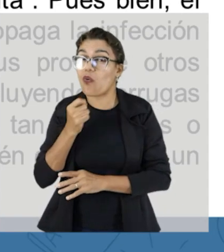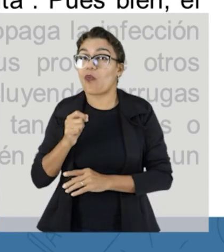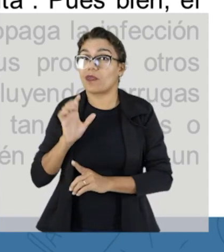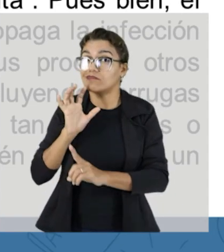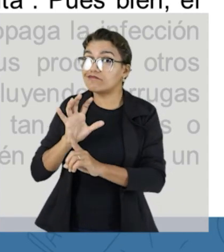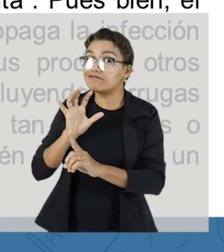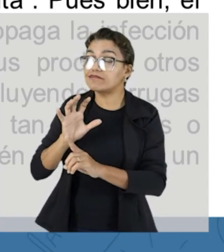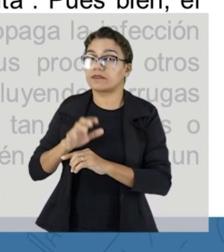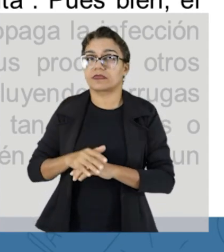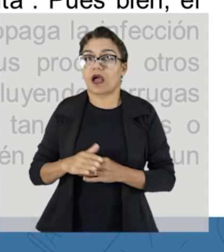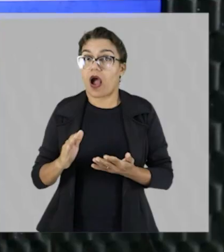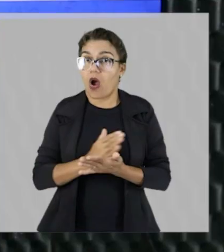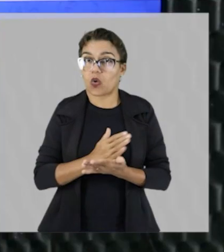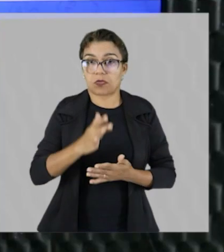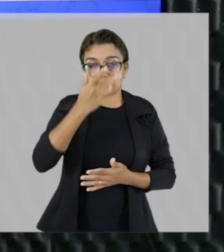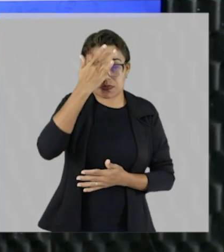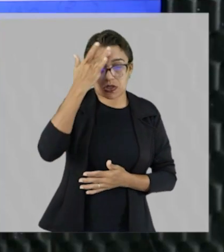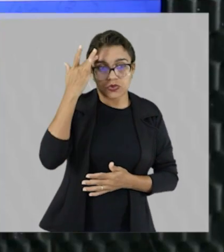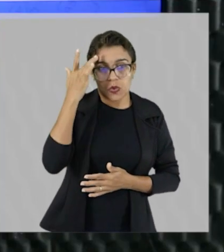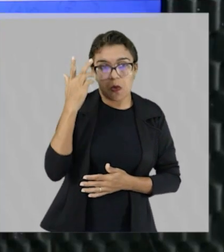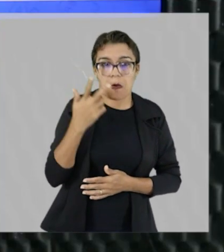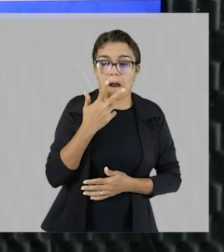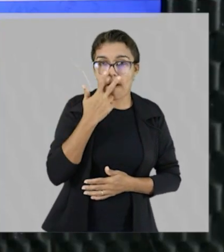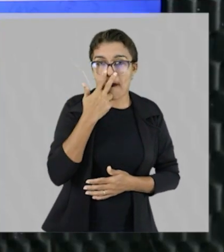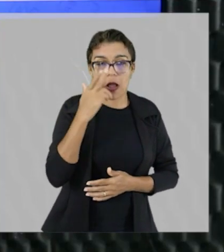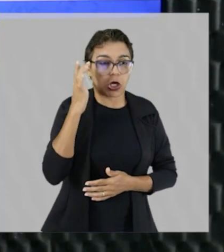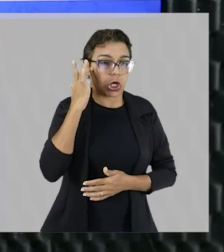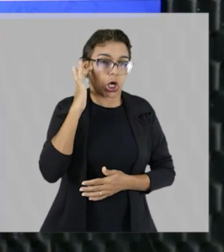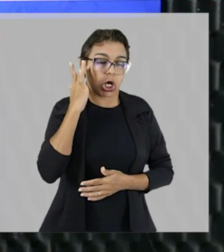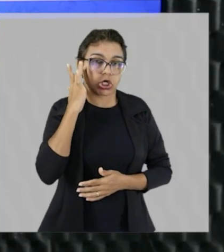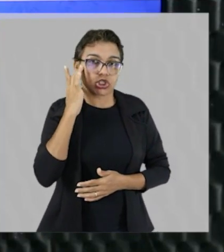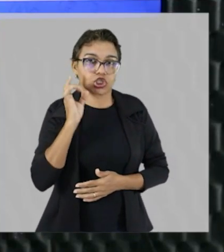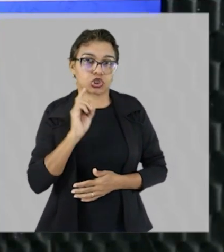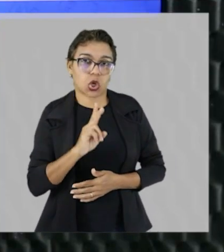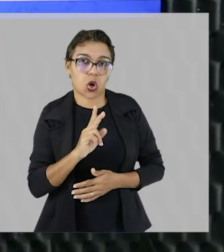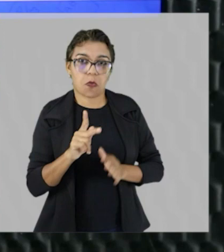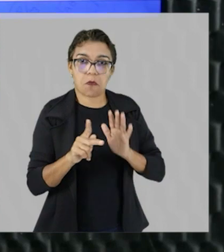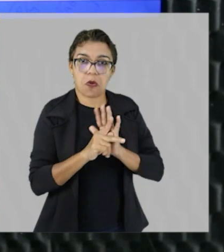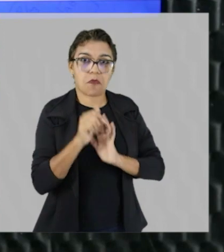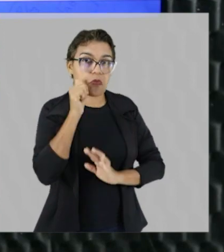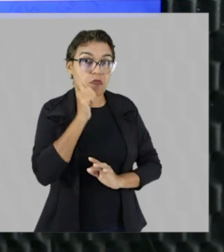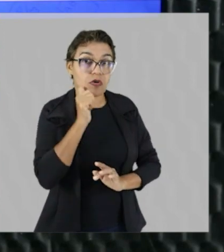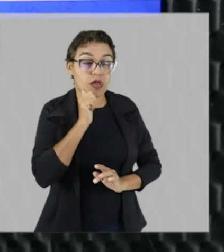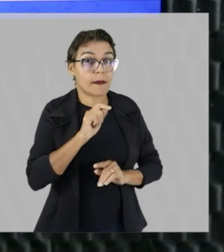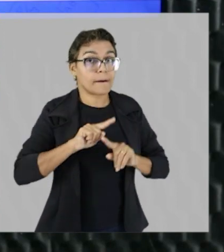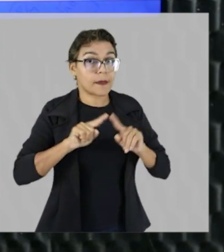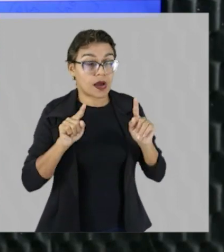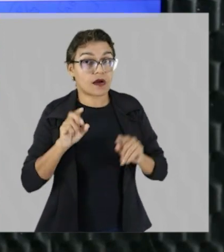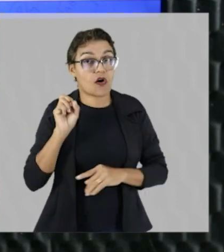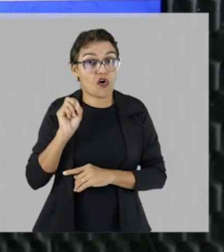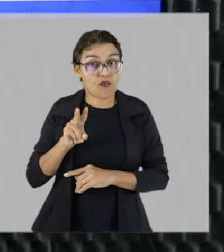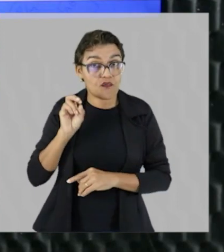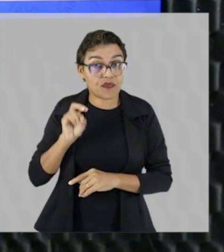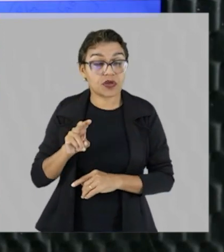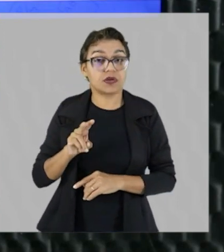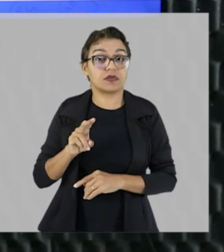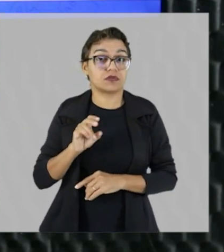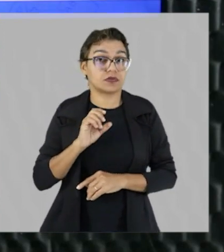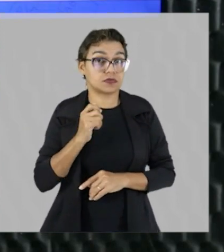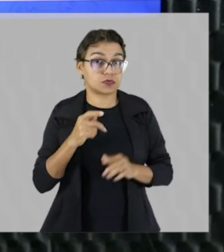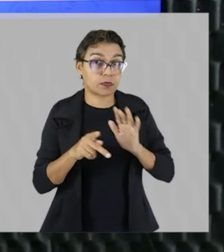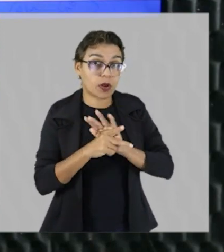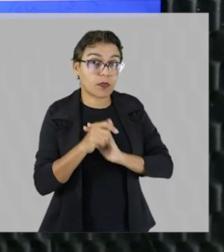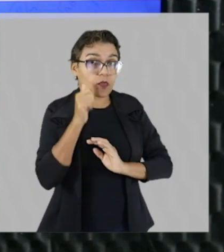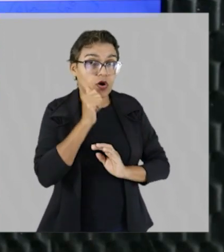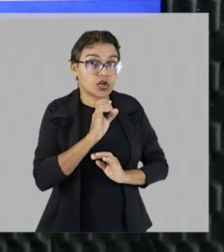homens, porque muita gente acha que o HPV só dá em mulher, tá? Então, que é um vírus que só dá em mulher.